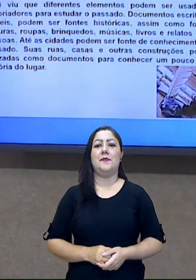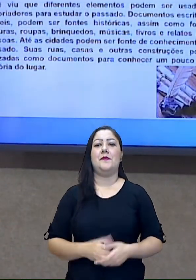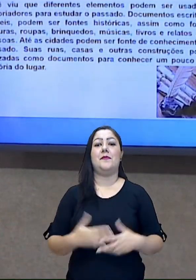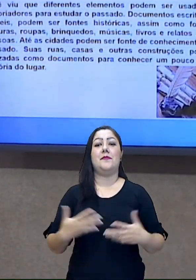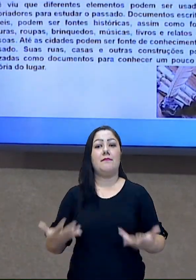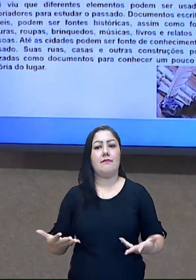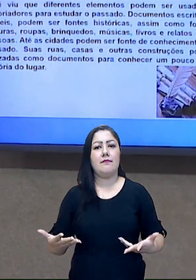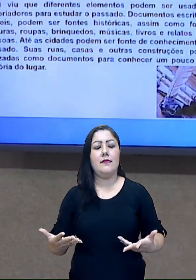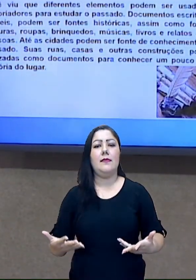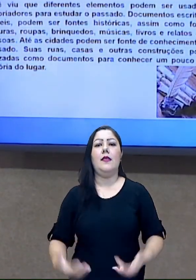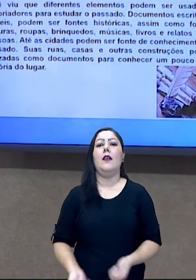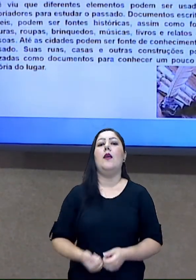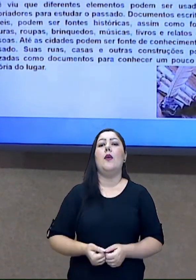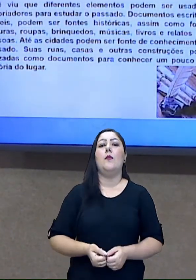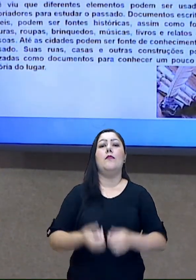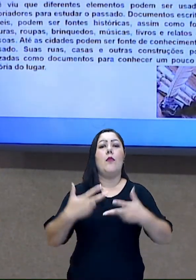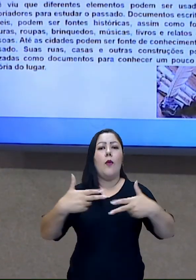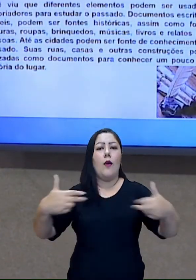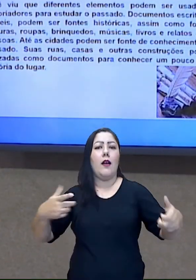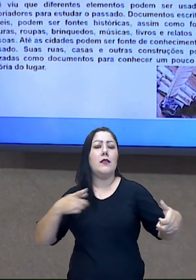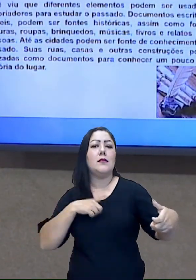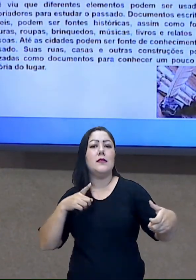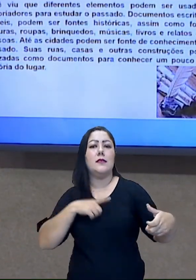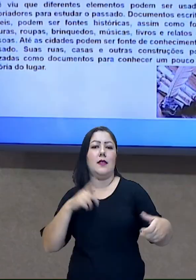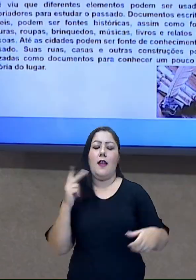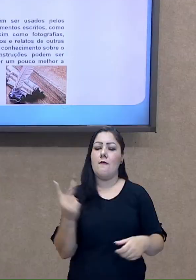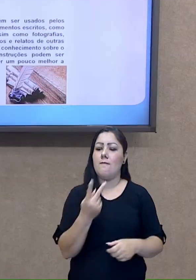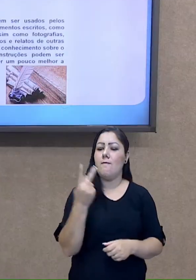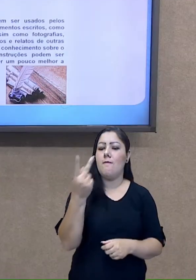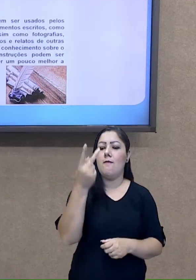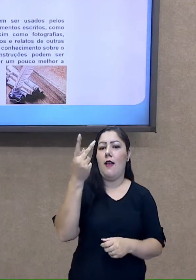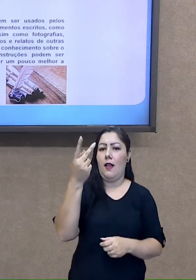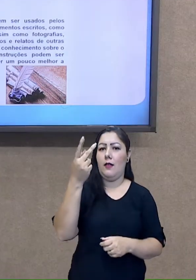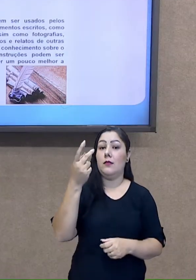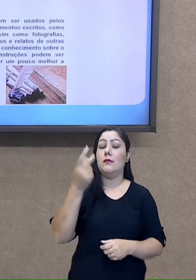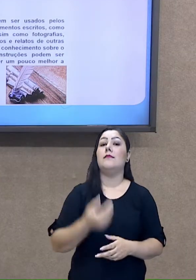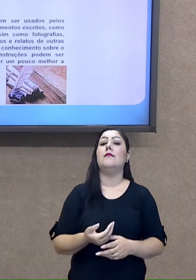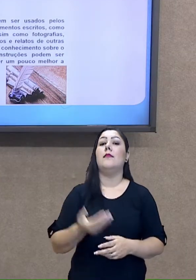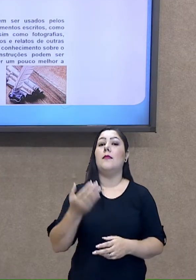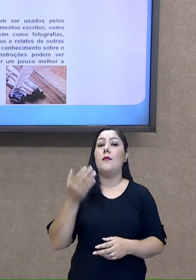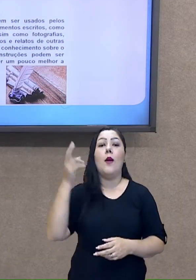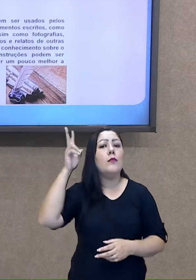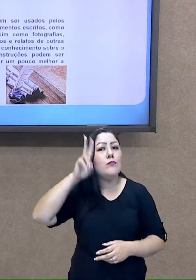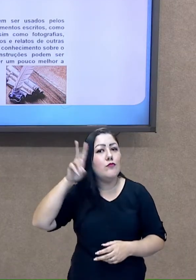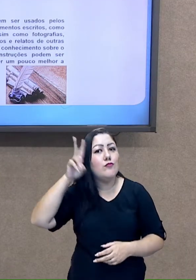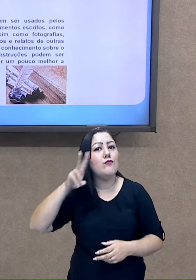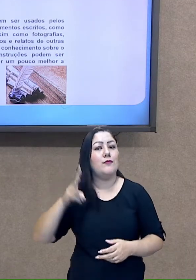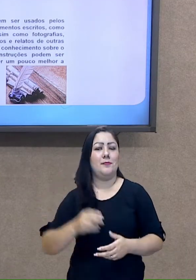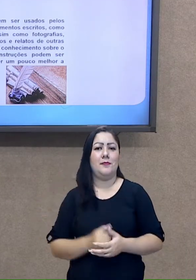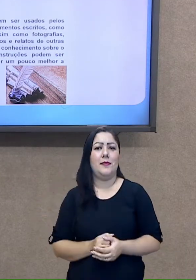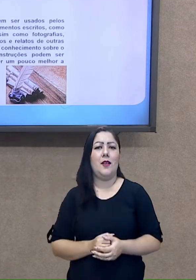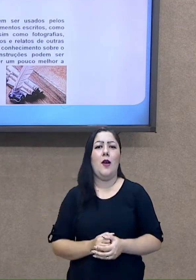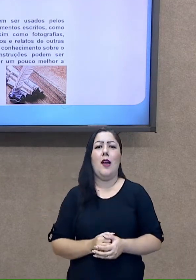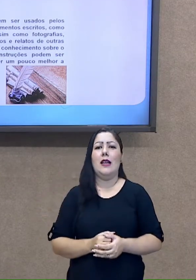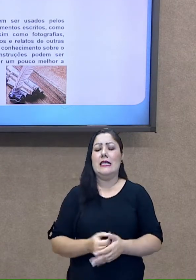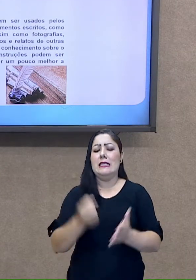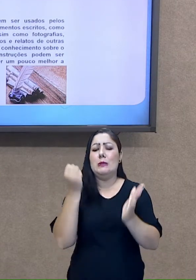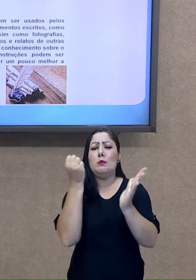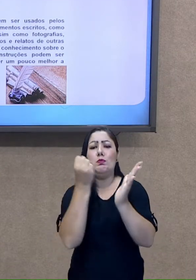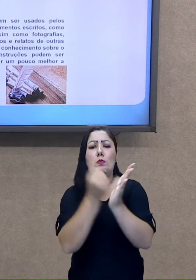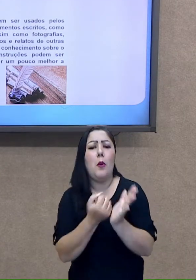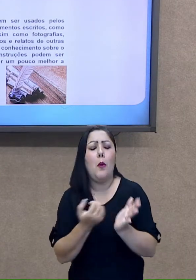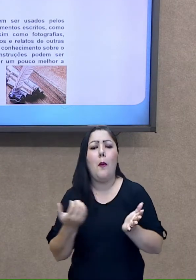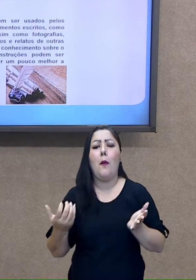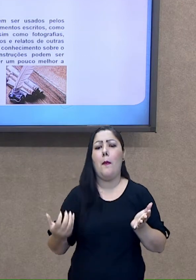Patrimônios históricos. Nós vamos falar de algo que vai muito além de documentos, muito além de papel, de algo que